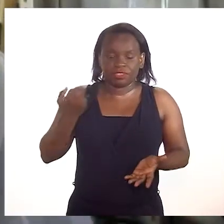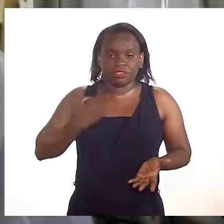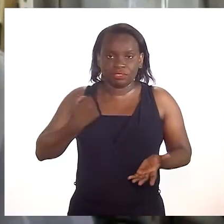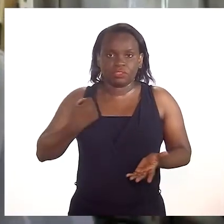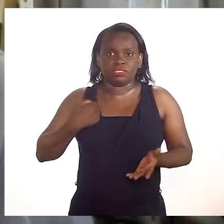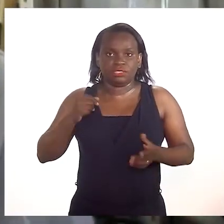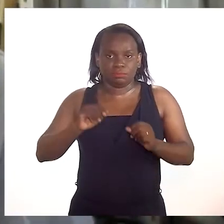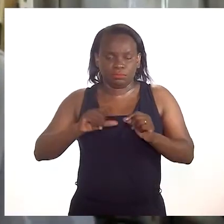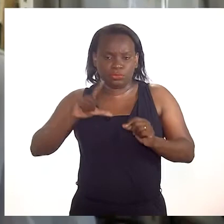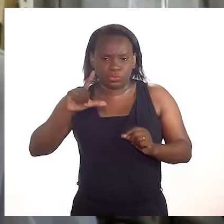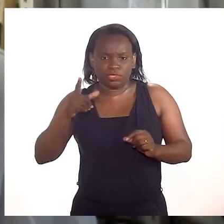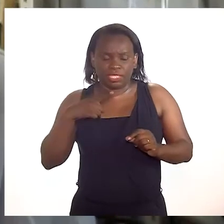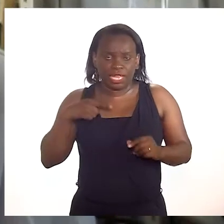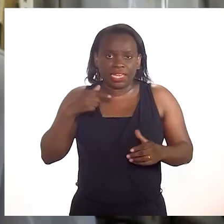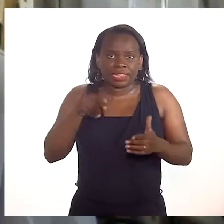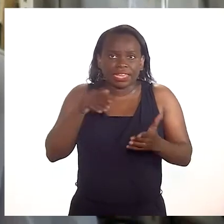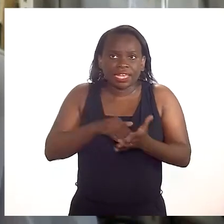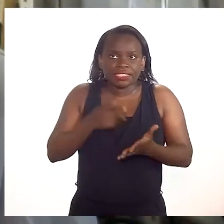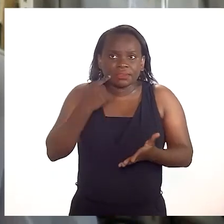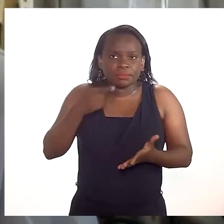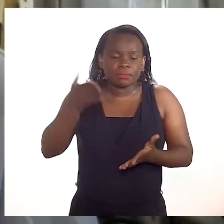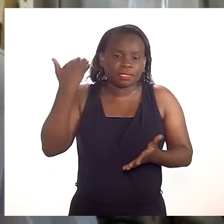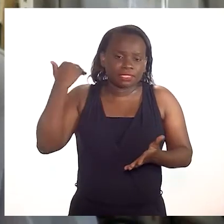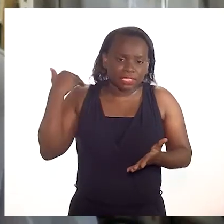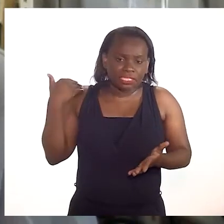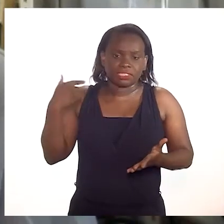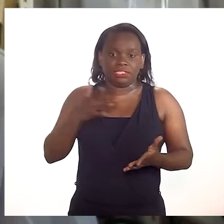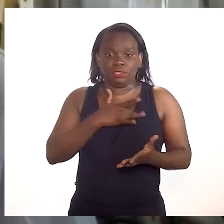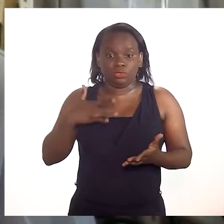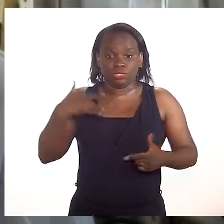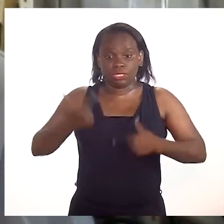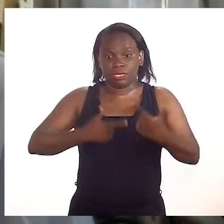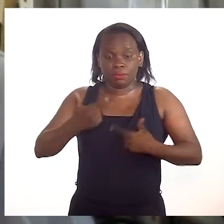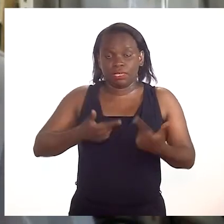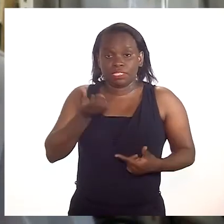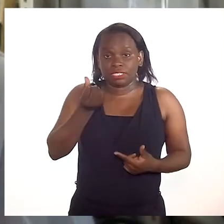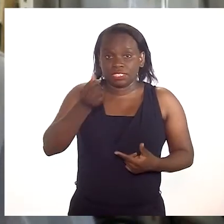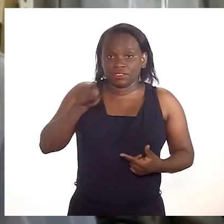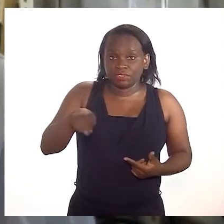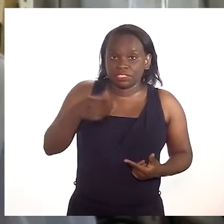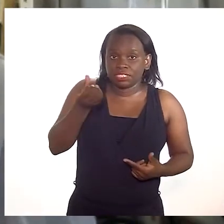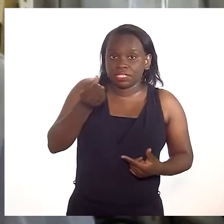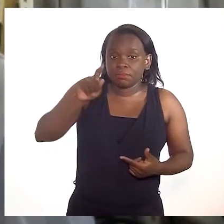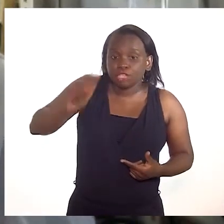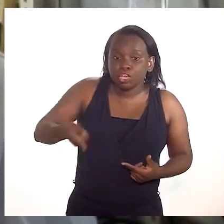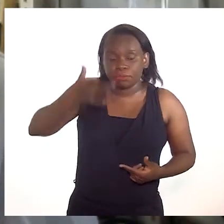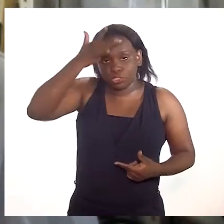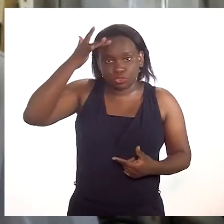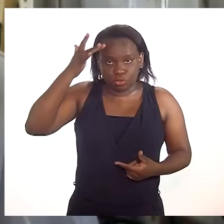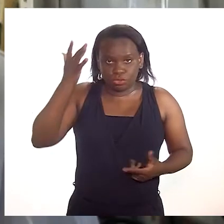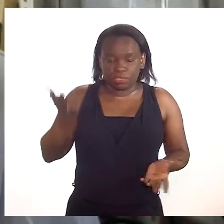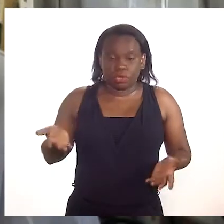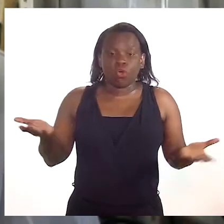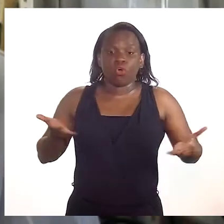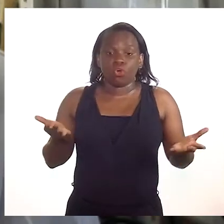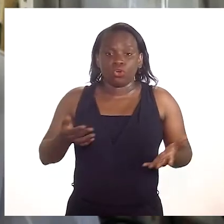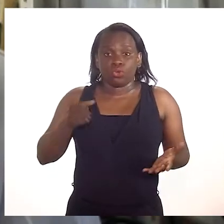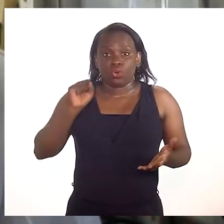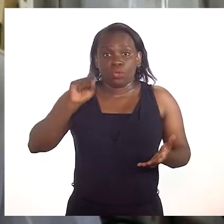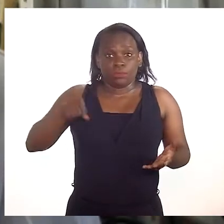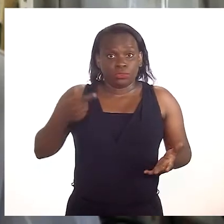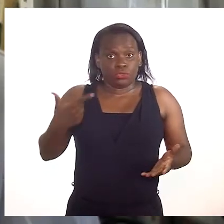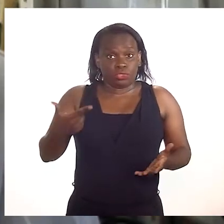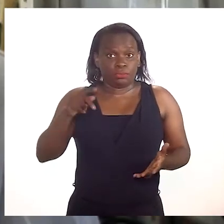olha, eu dava o dado até semana passada que a saúde empregava 6,6 milhões de pessoas. O dado de hoje